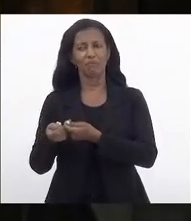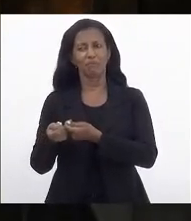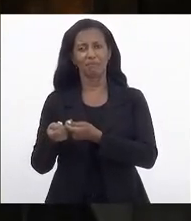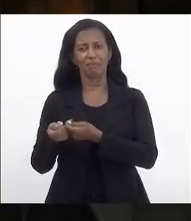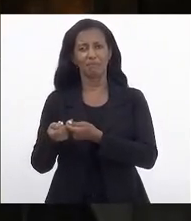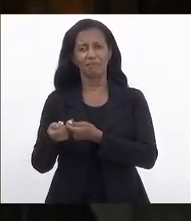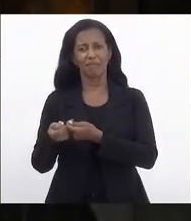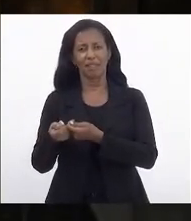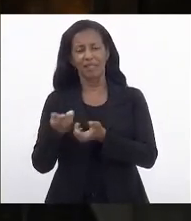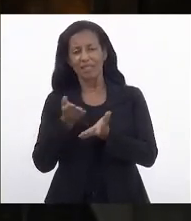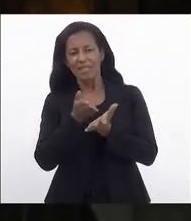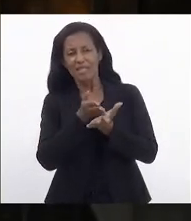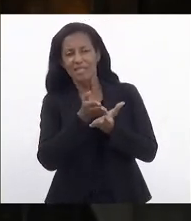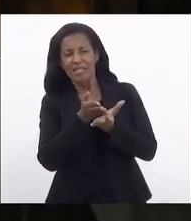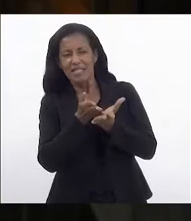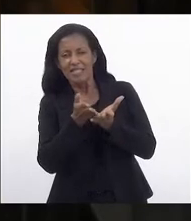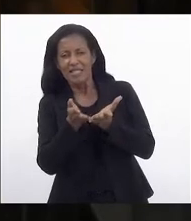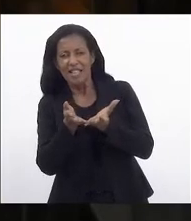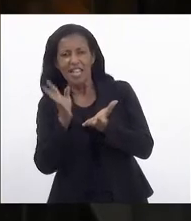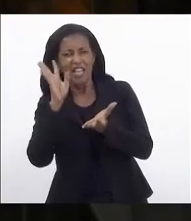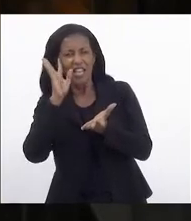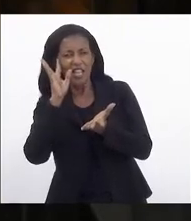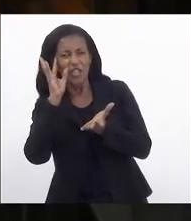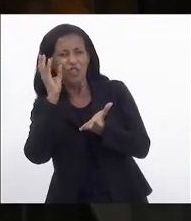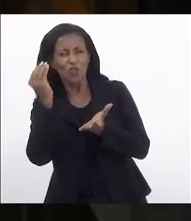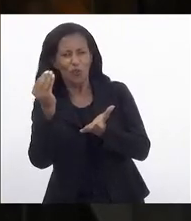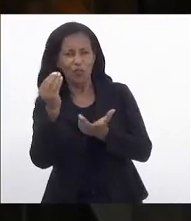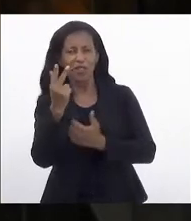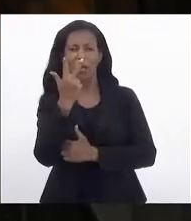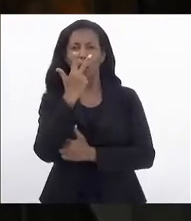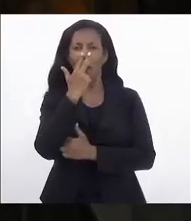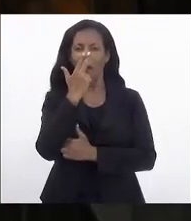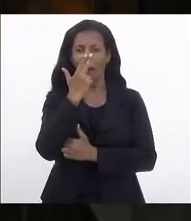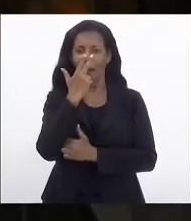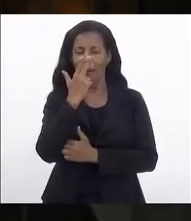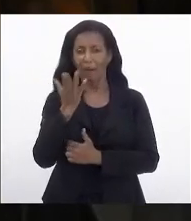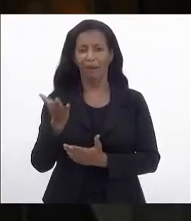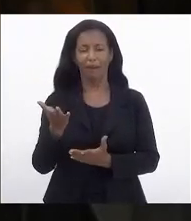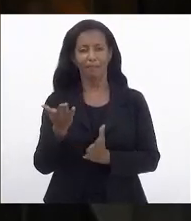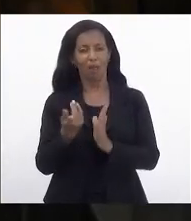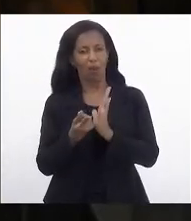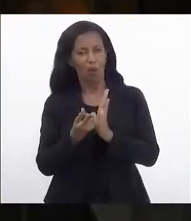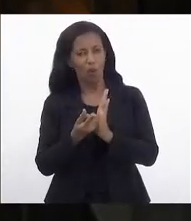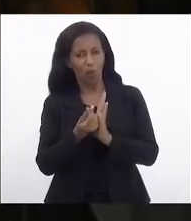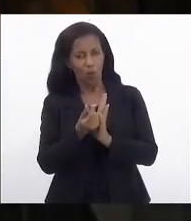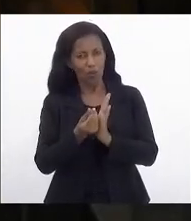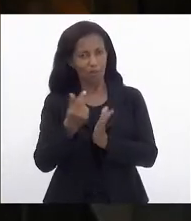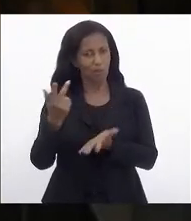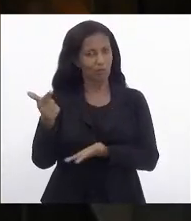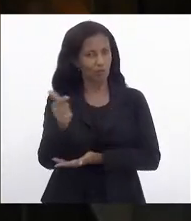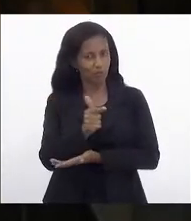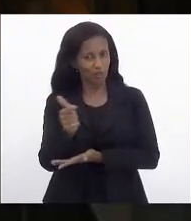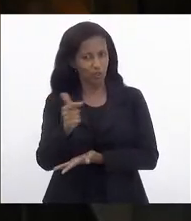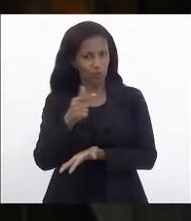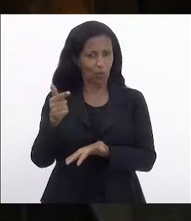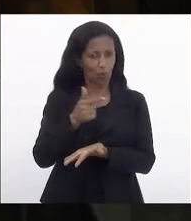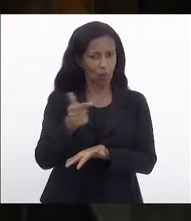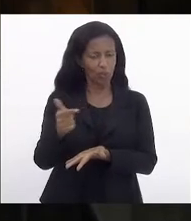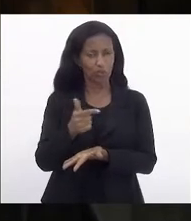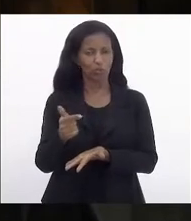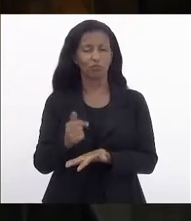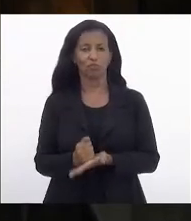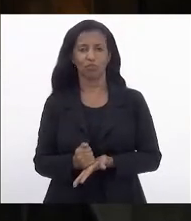saindo do abismo como aparentemente está o orçamento de 22 onde